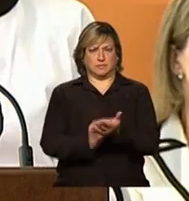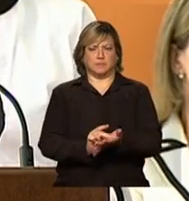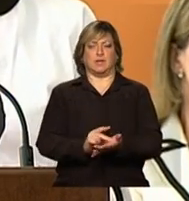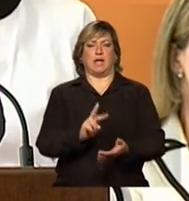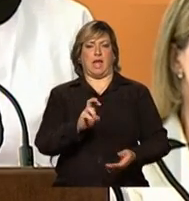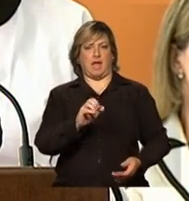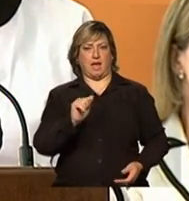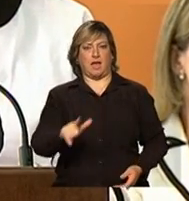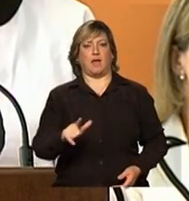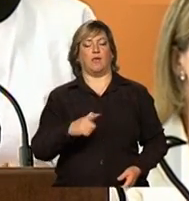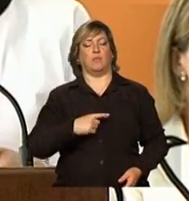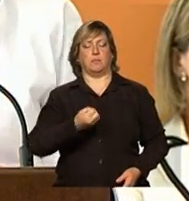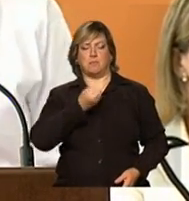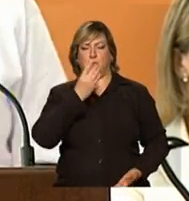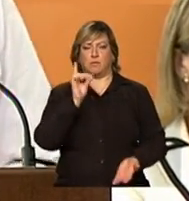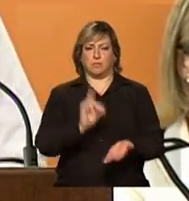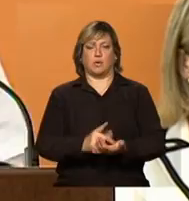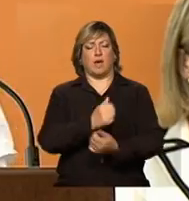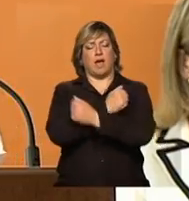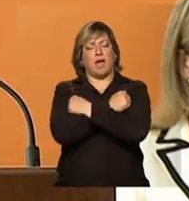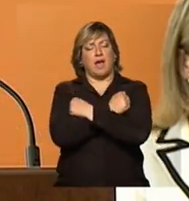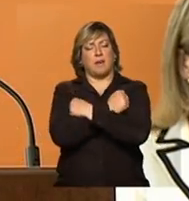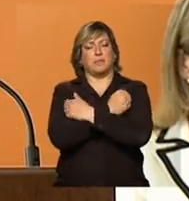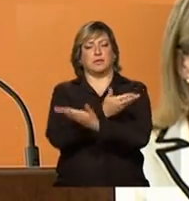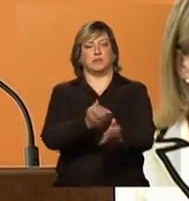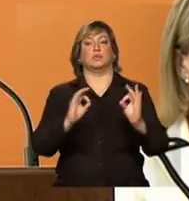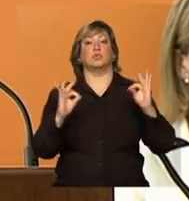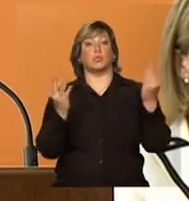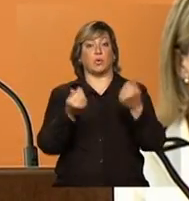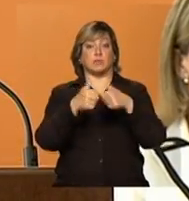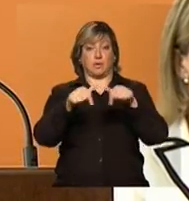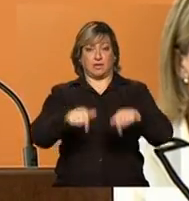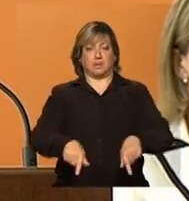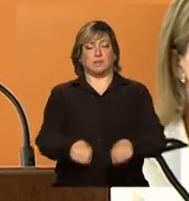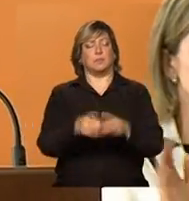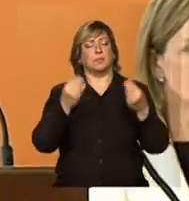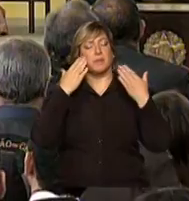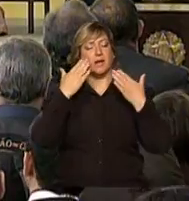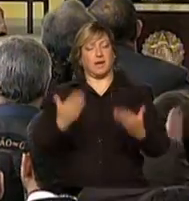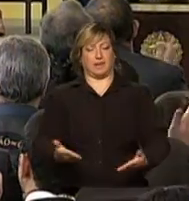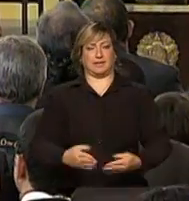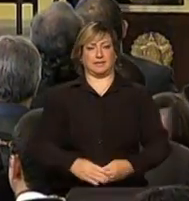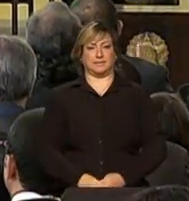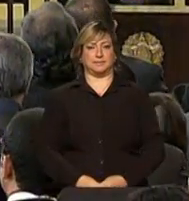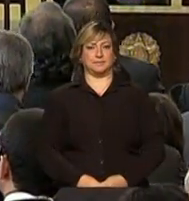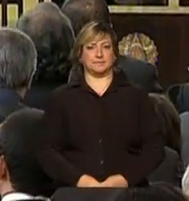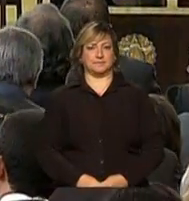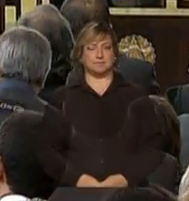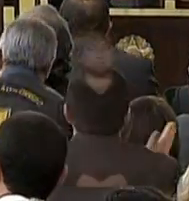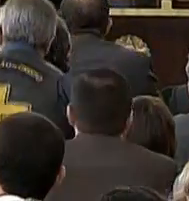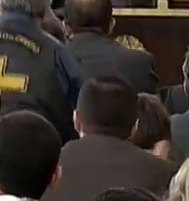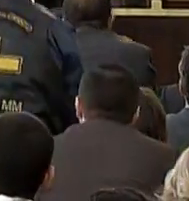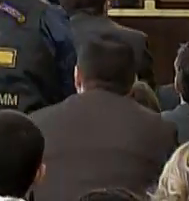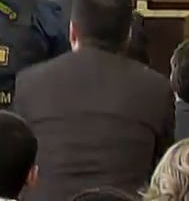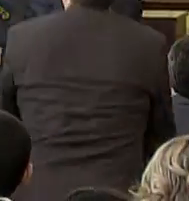real e um pacto efetivo. Um abraço a todos aqui presentes e muito obrigado.